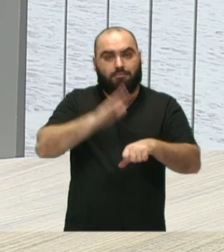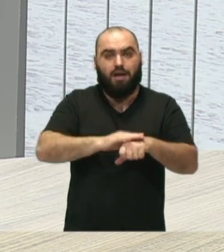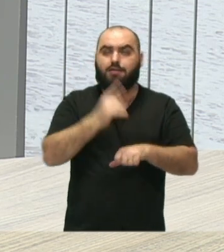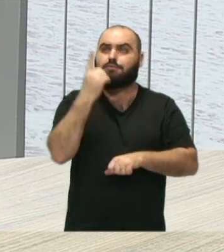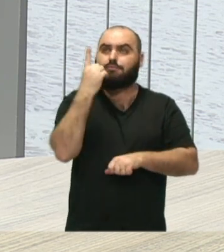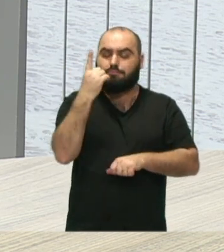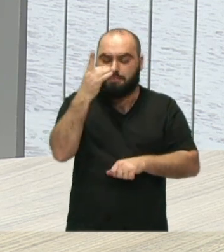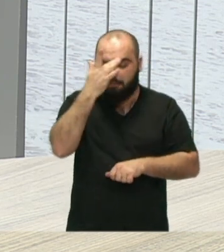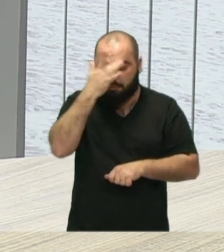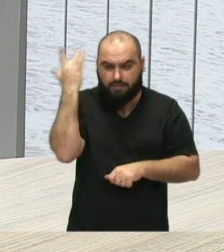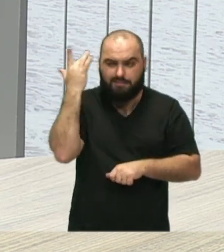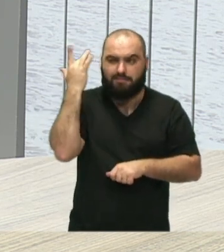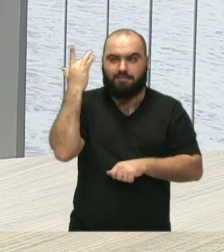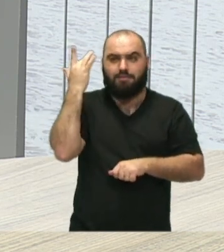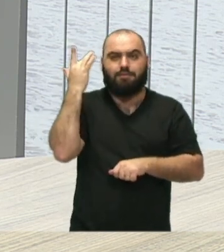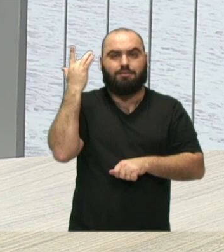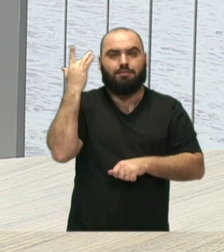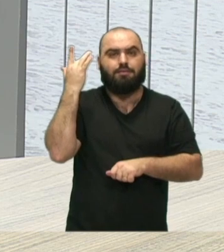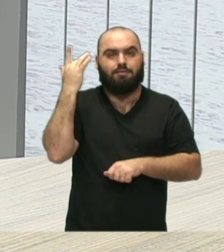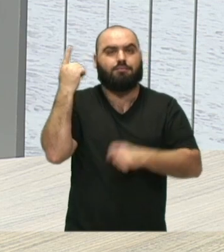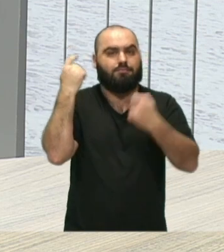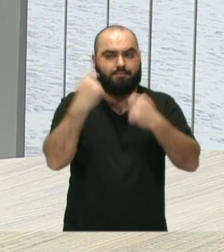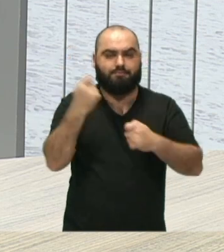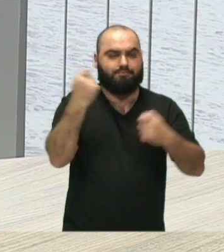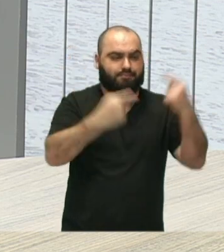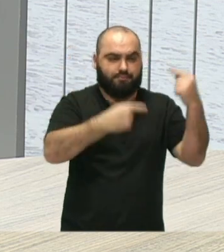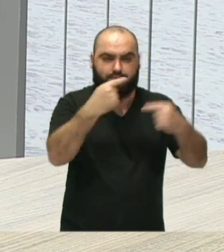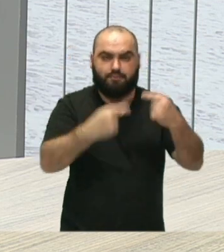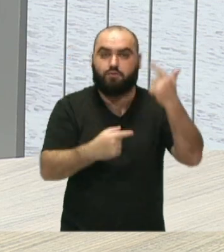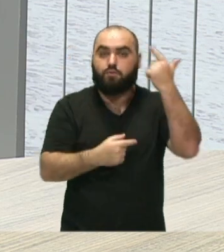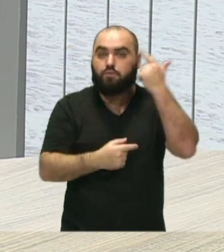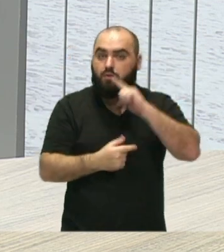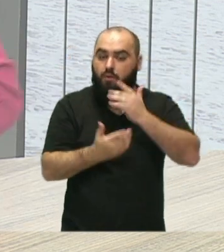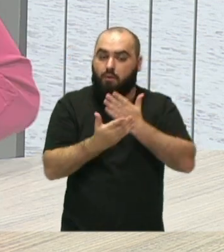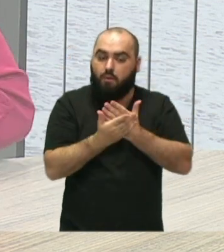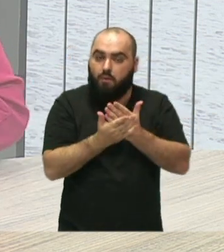pessoa não negra para essa discussão. E é aí que a gente começa a vencer.